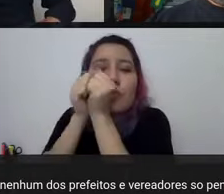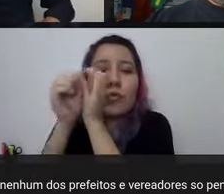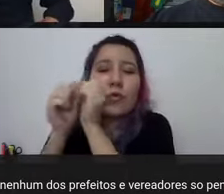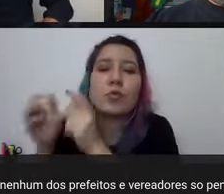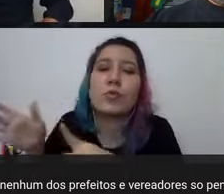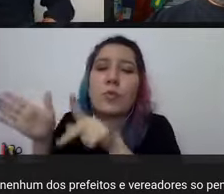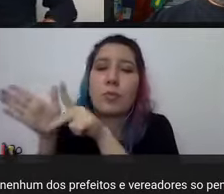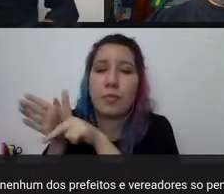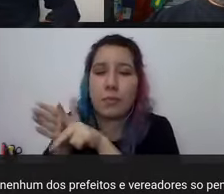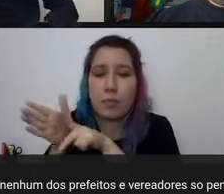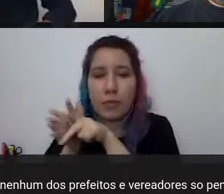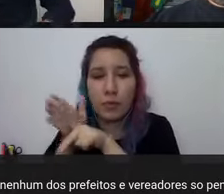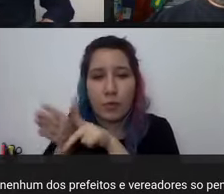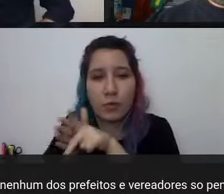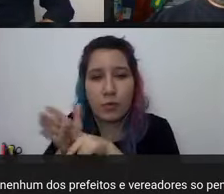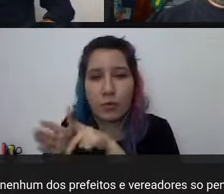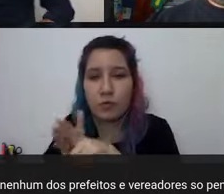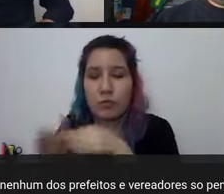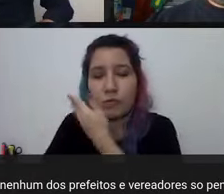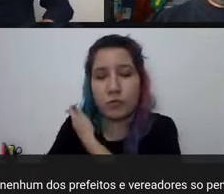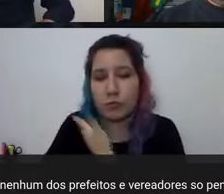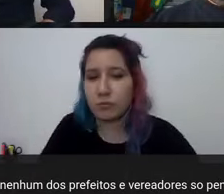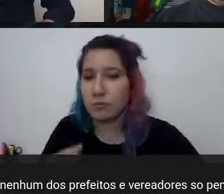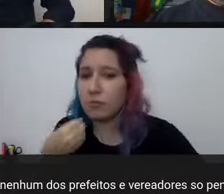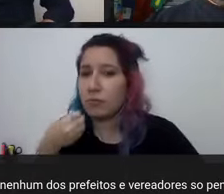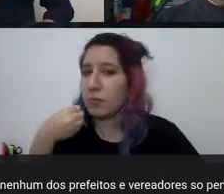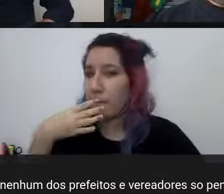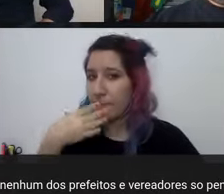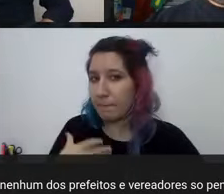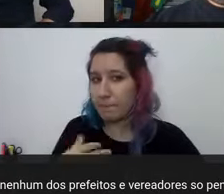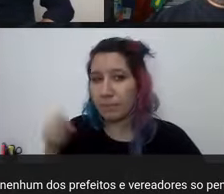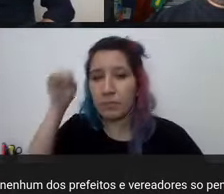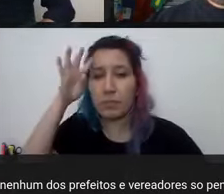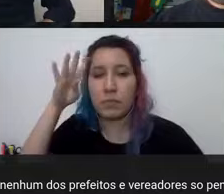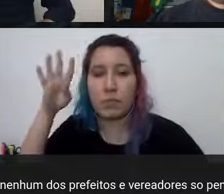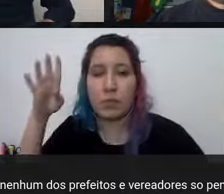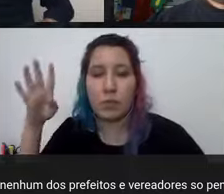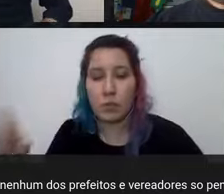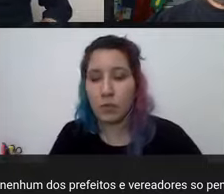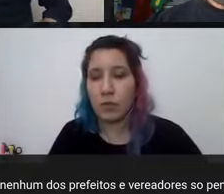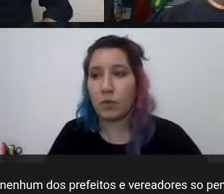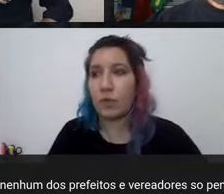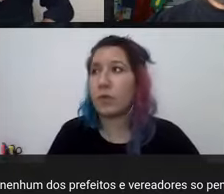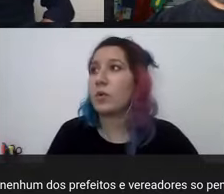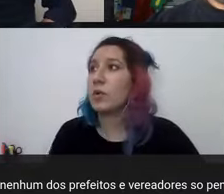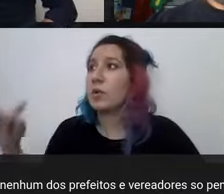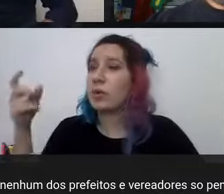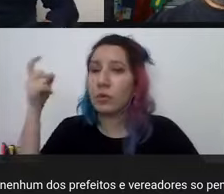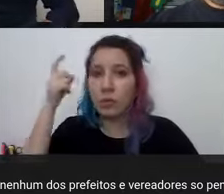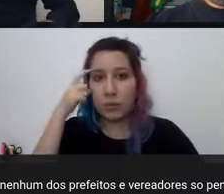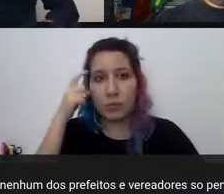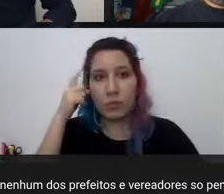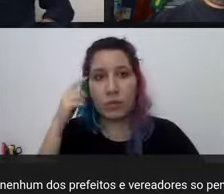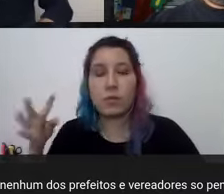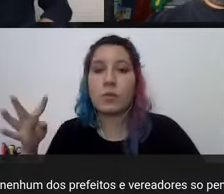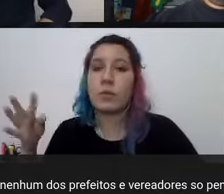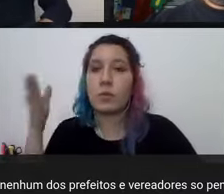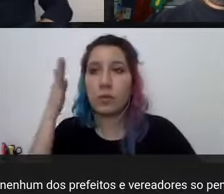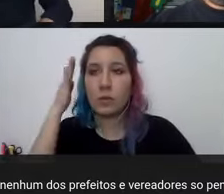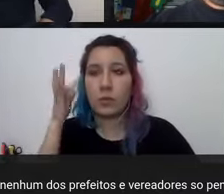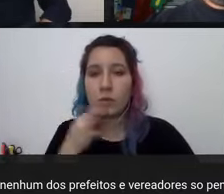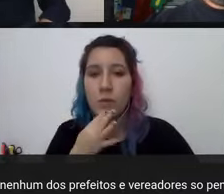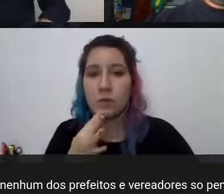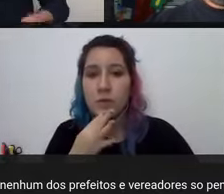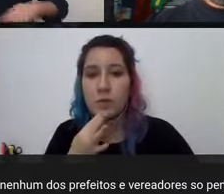da história da cidade. Pelo currículo do Renato, pela história e também conhecimento do Renato, que bom que você está aqui com a gente hoje.